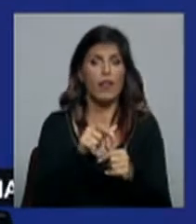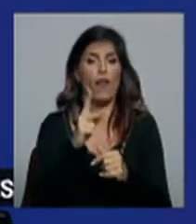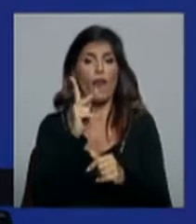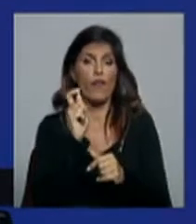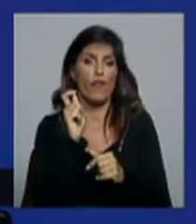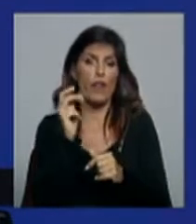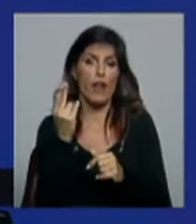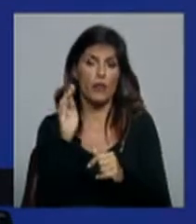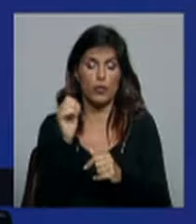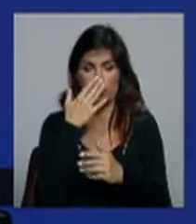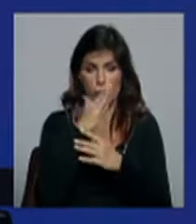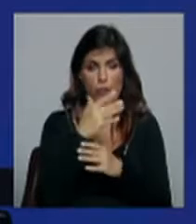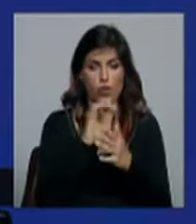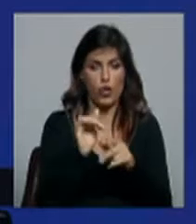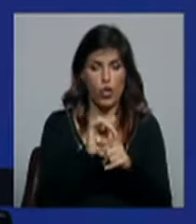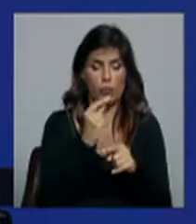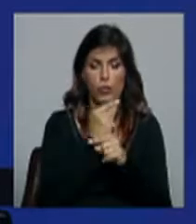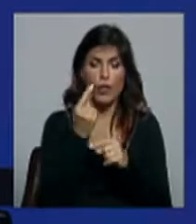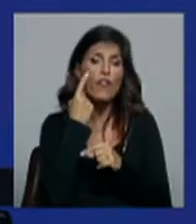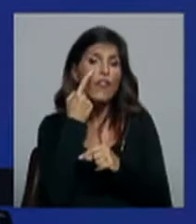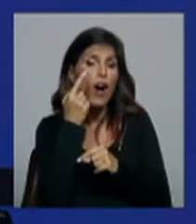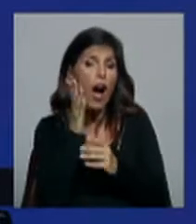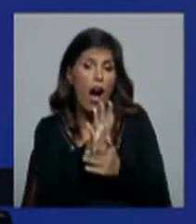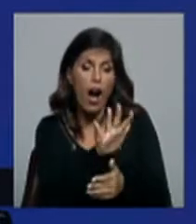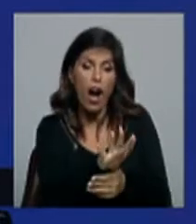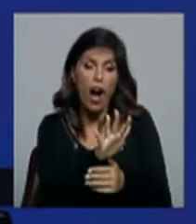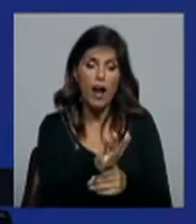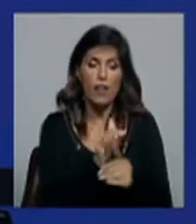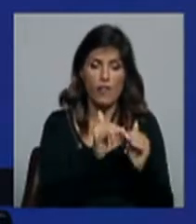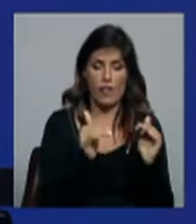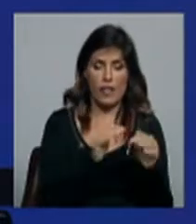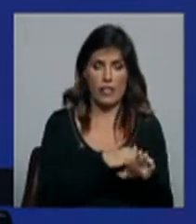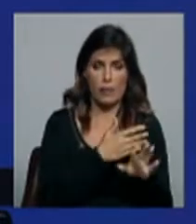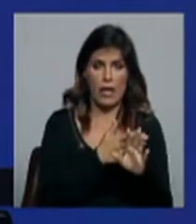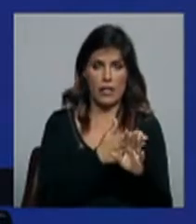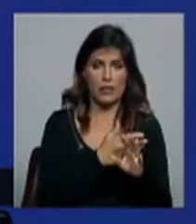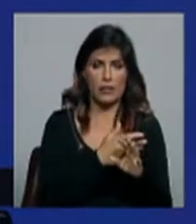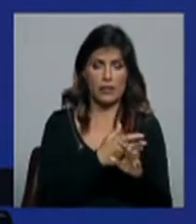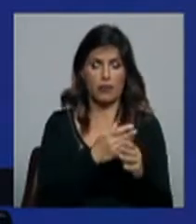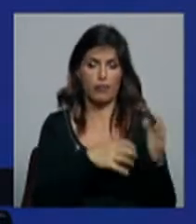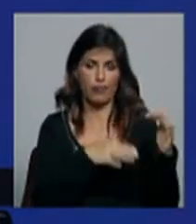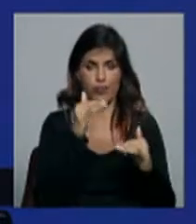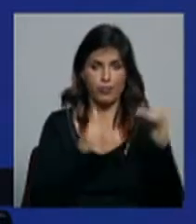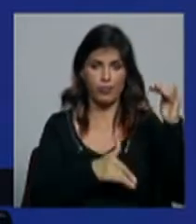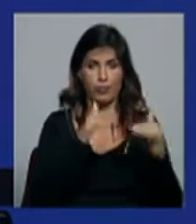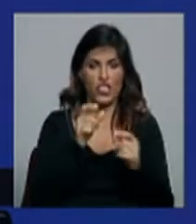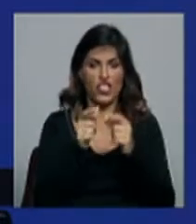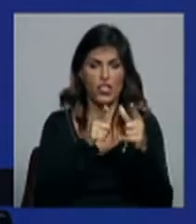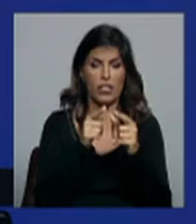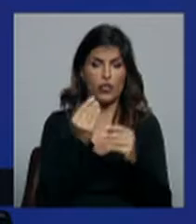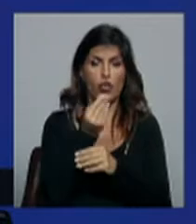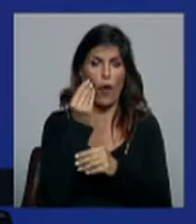acabam por ter alguma sorte por terem sobrevivido a esta fase mais irrequieta de estrelas muito, muito jovens.